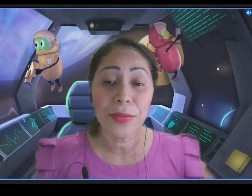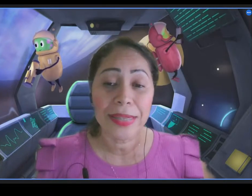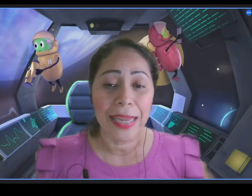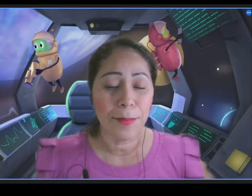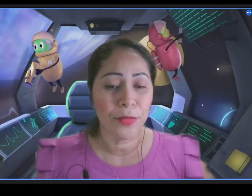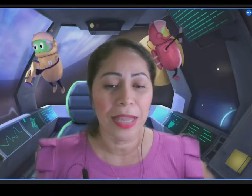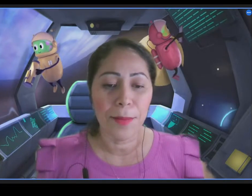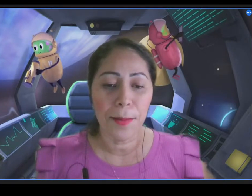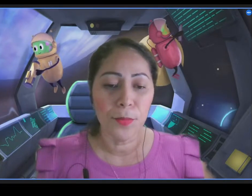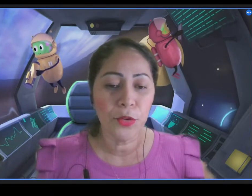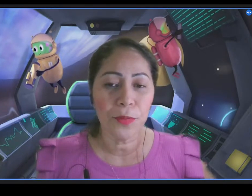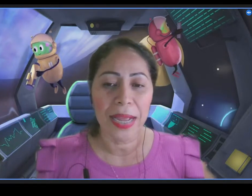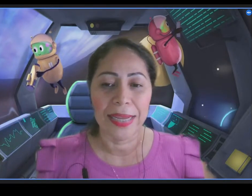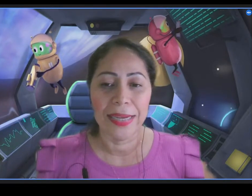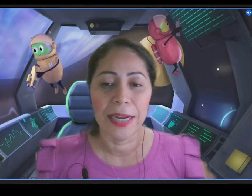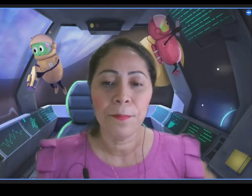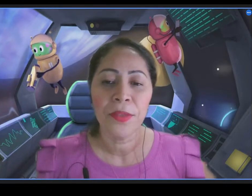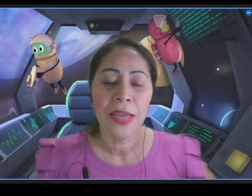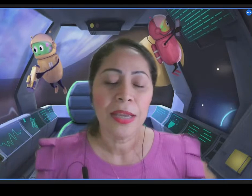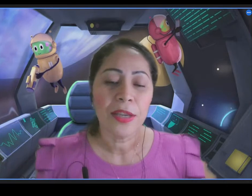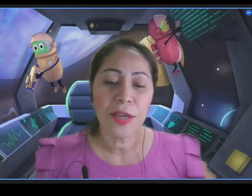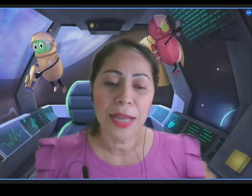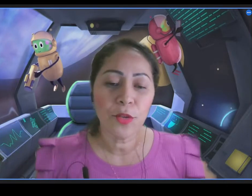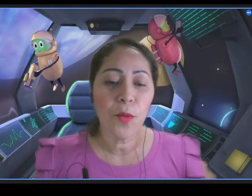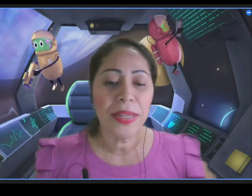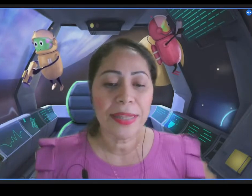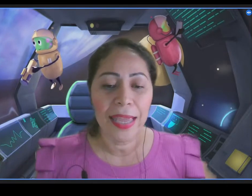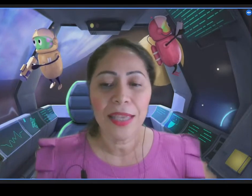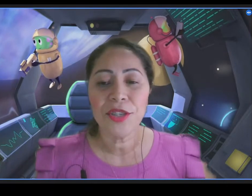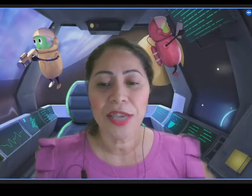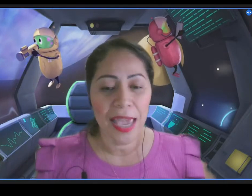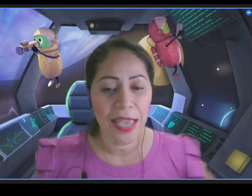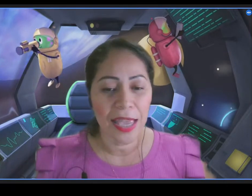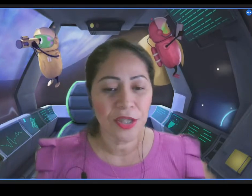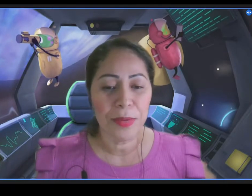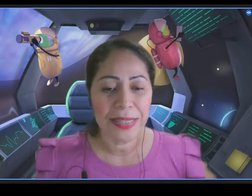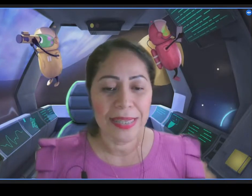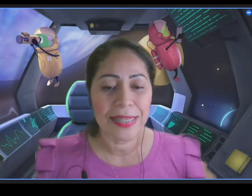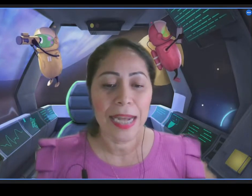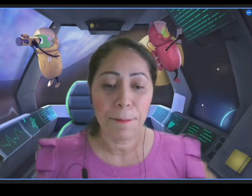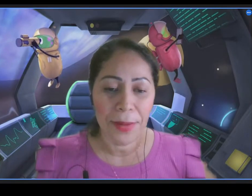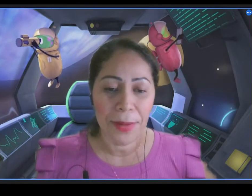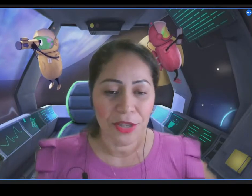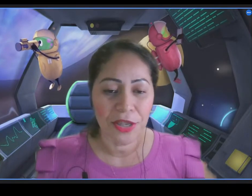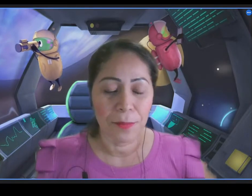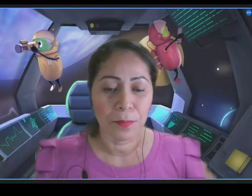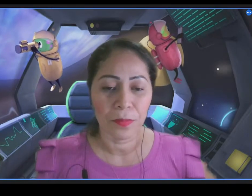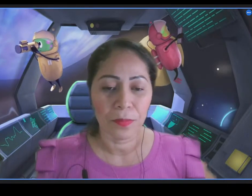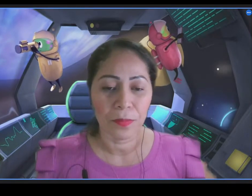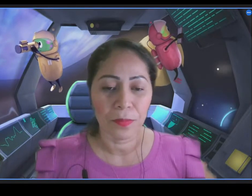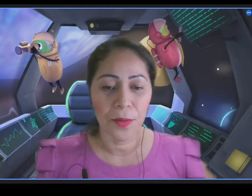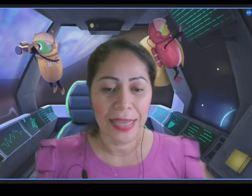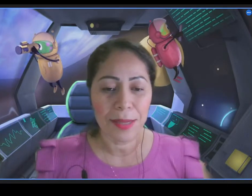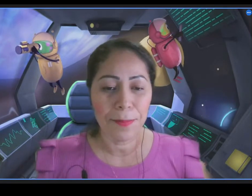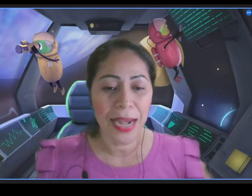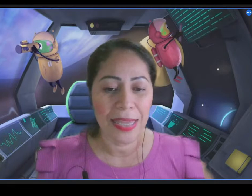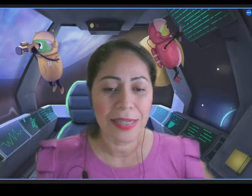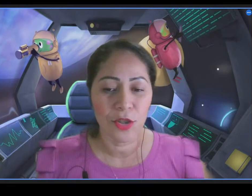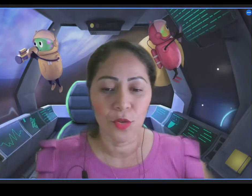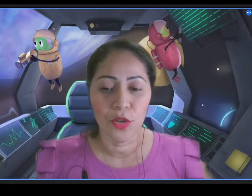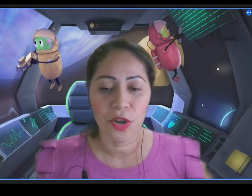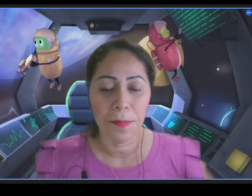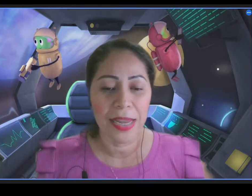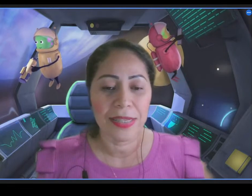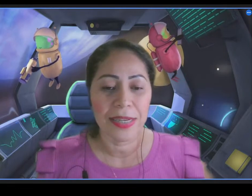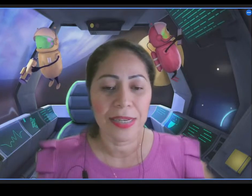tem um tema muito bacana, chamado Comitê de Ética de Pesquisa na Prática. Então, essa palestra